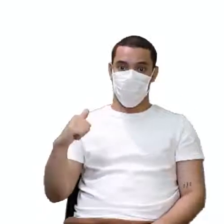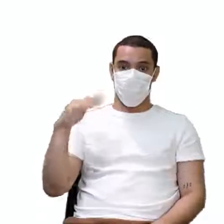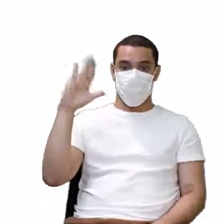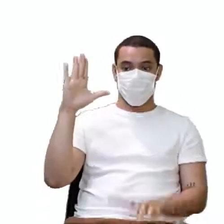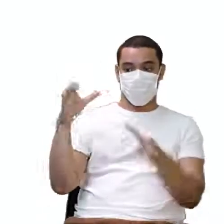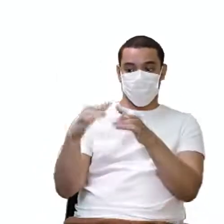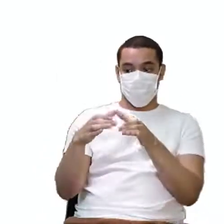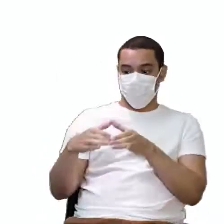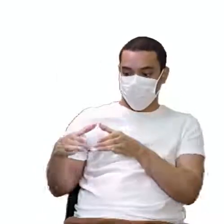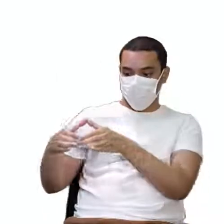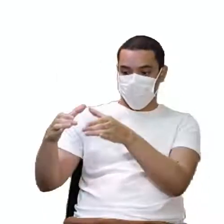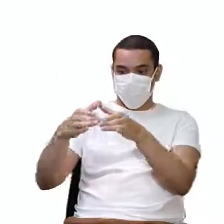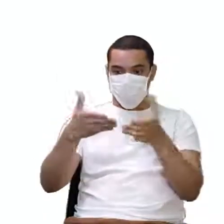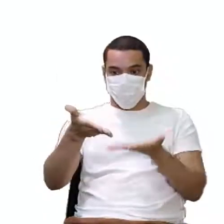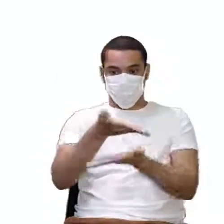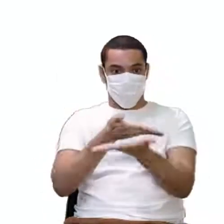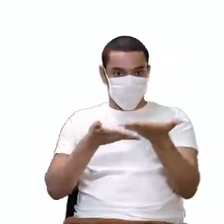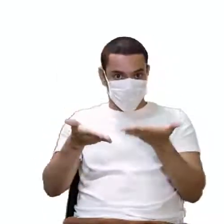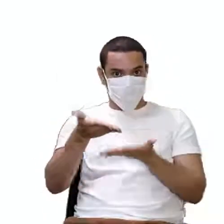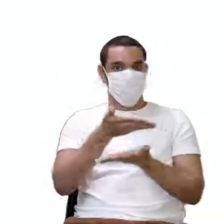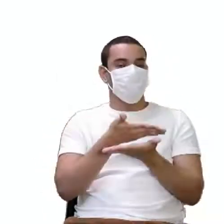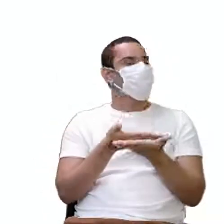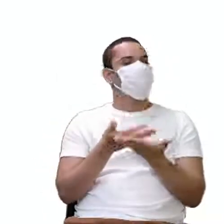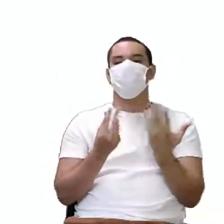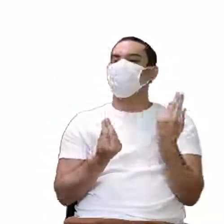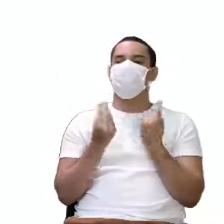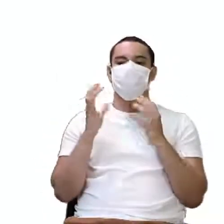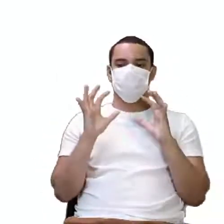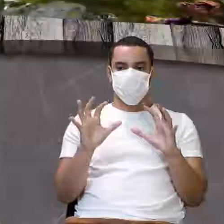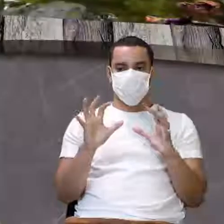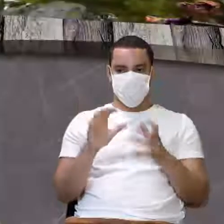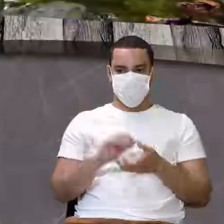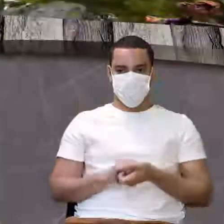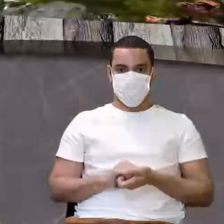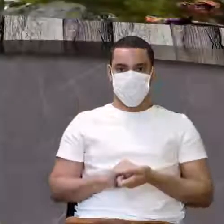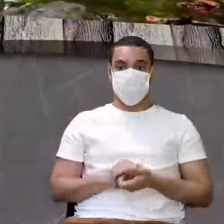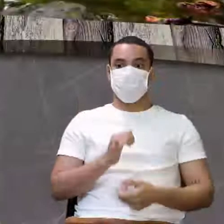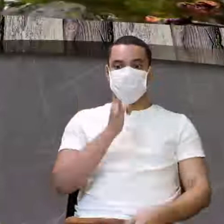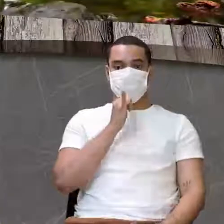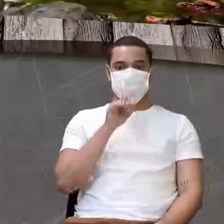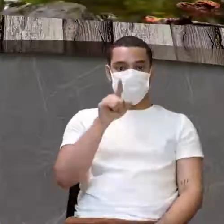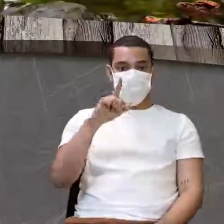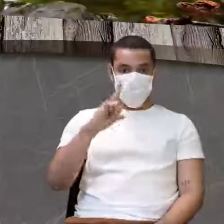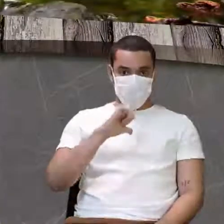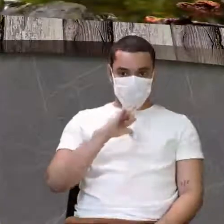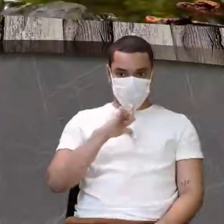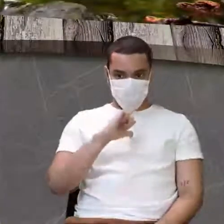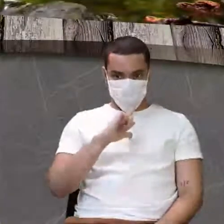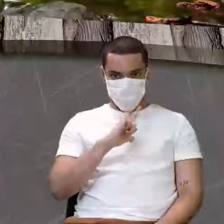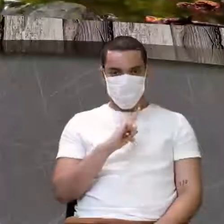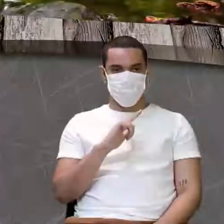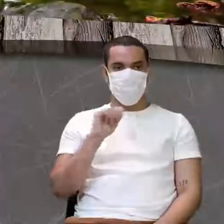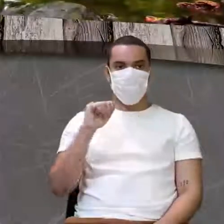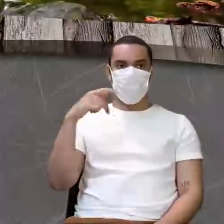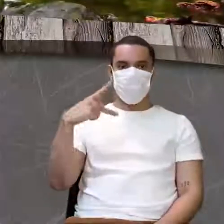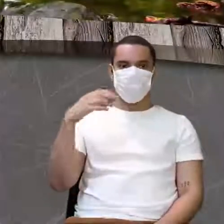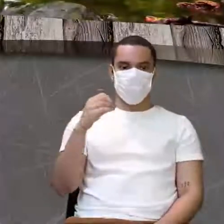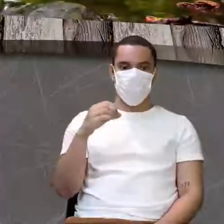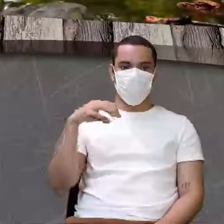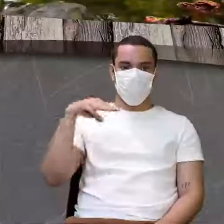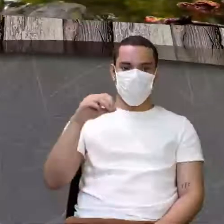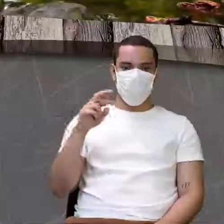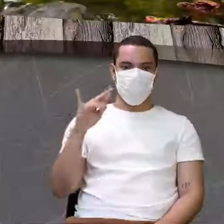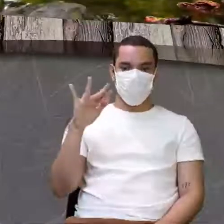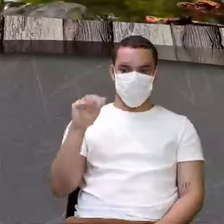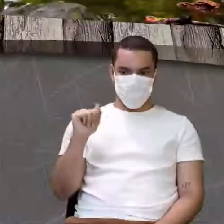mais grupos. Olha aqui para mim. Você tem a apomorfia e